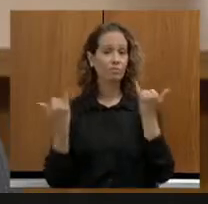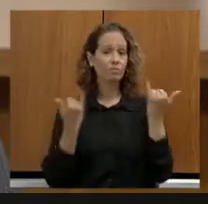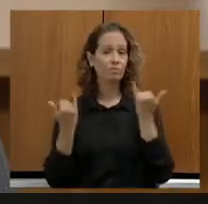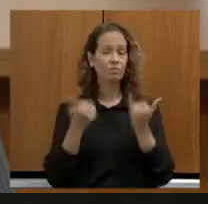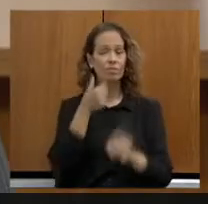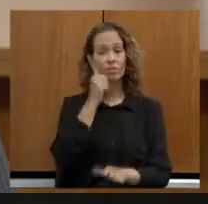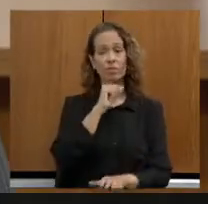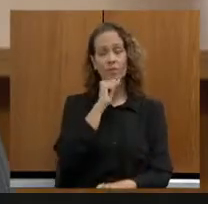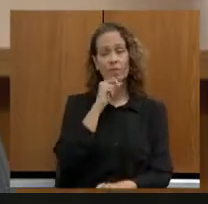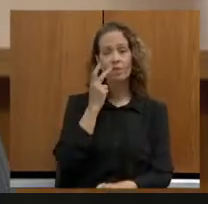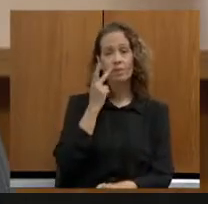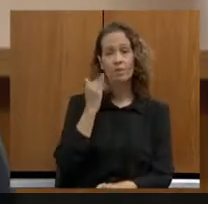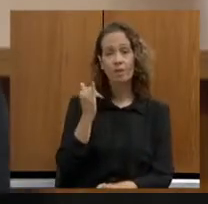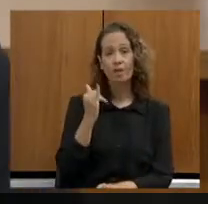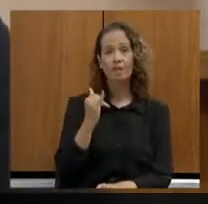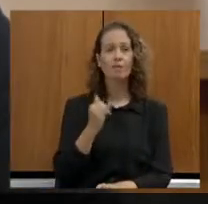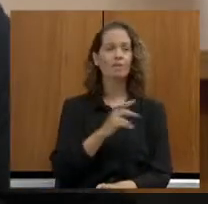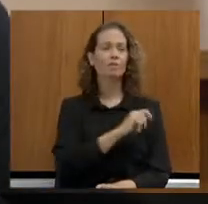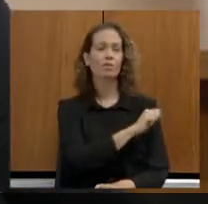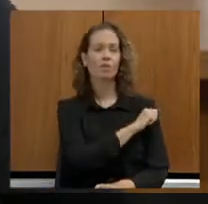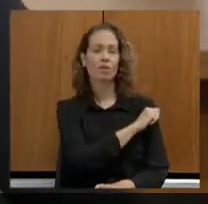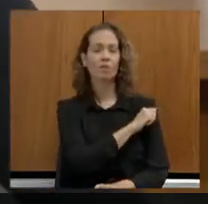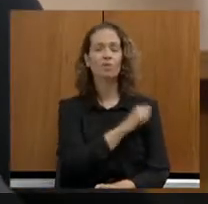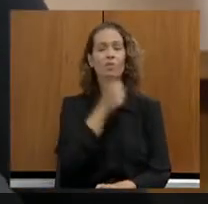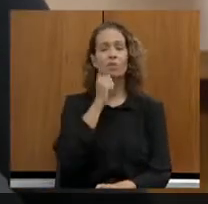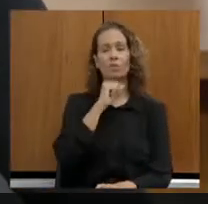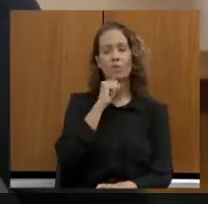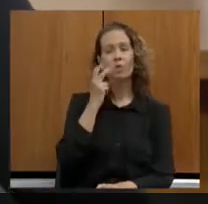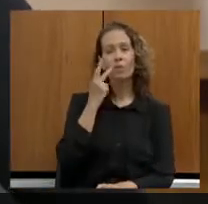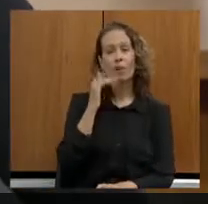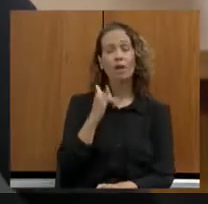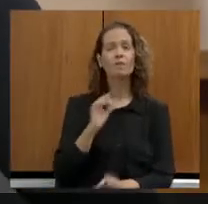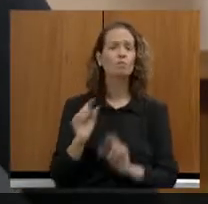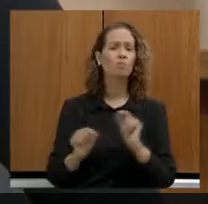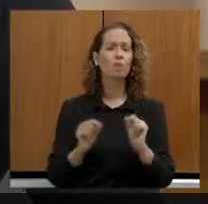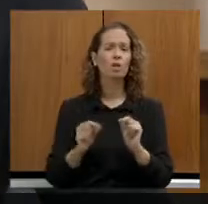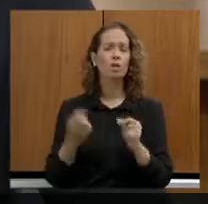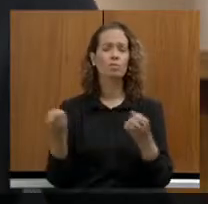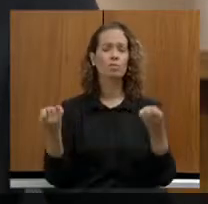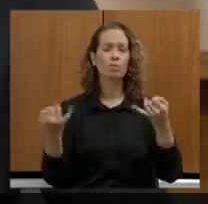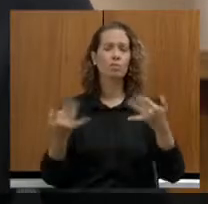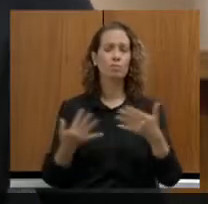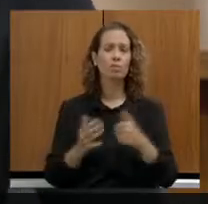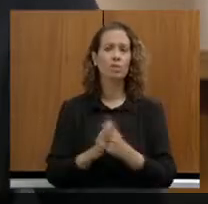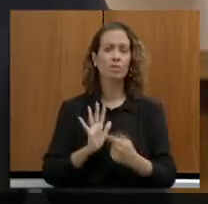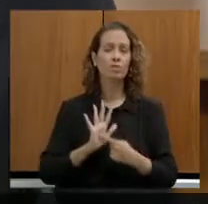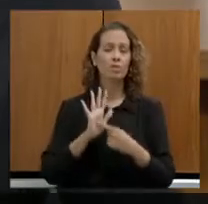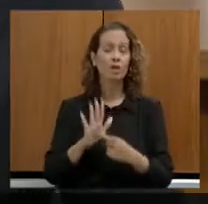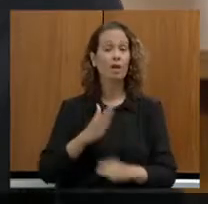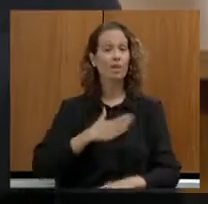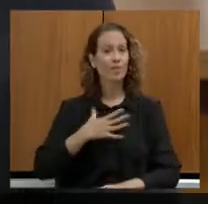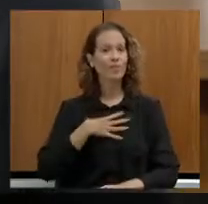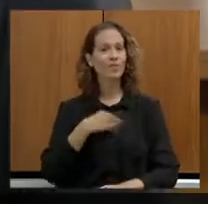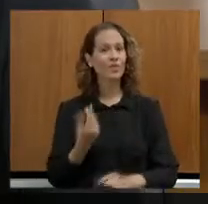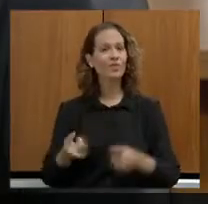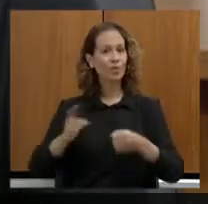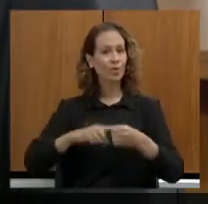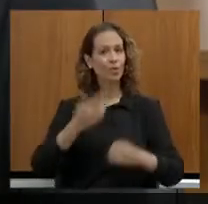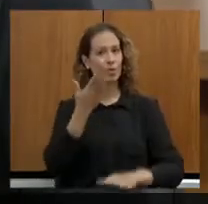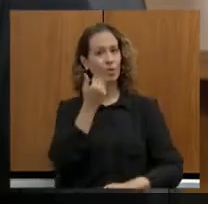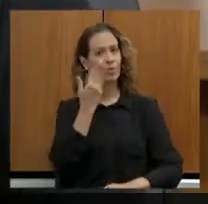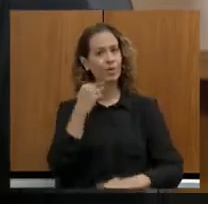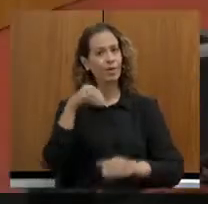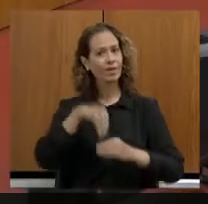de paz e é de estudantes de pais e mães estudantes é a expressão Deputado é meu filho voltou a comer na escola